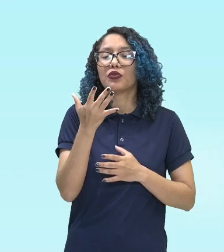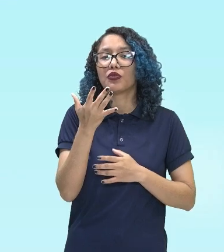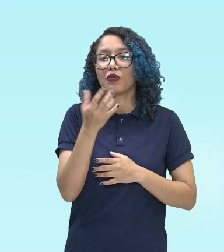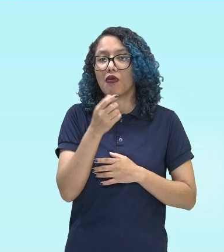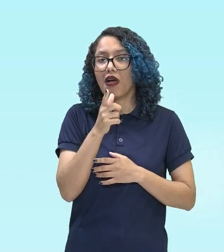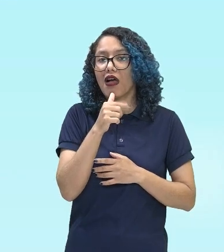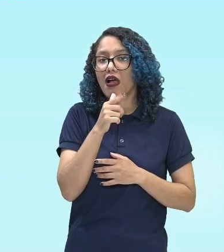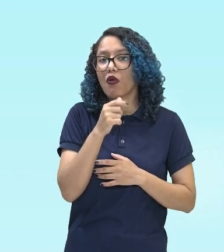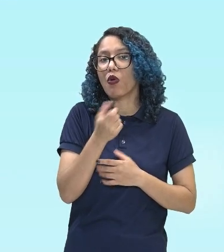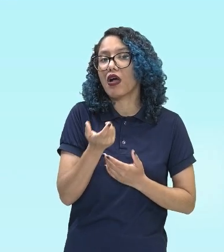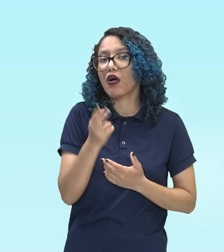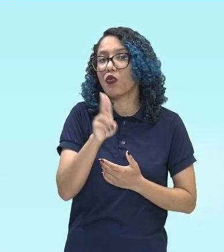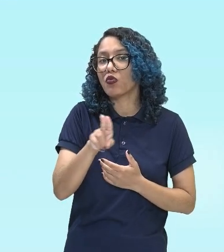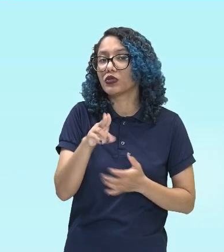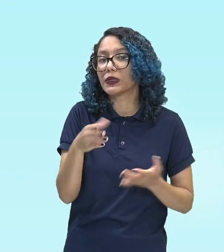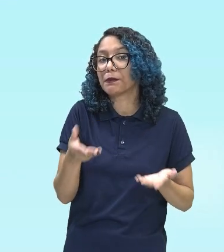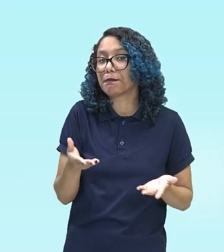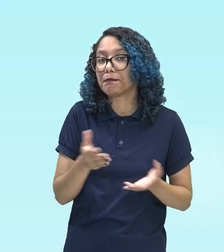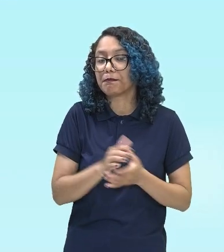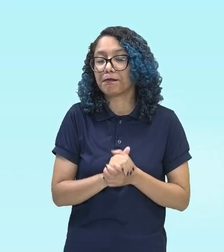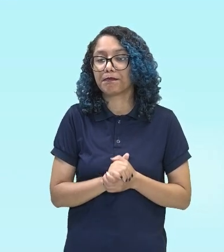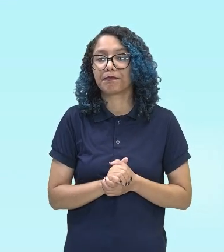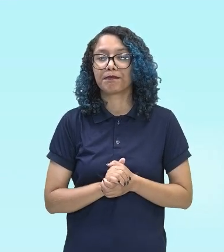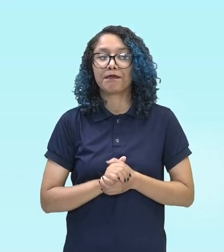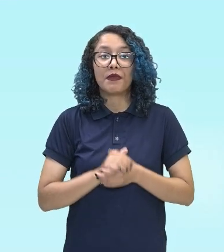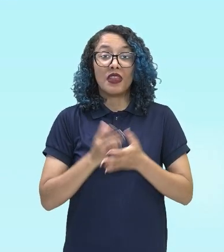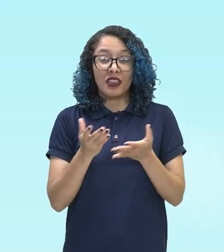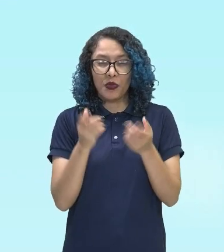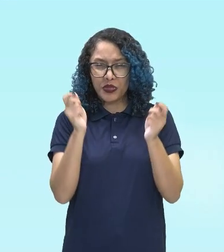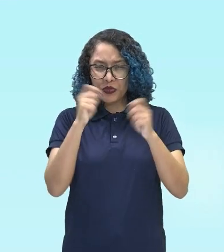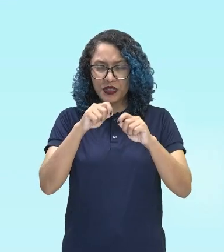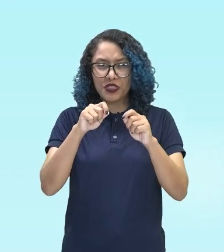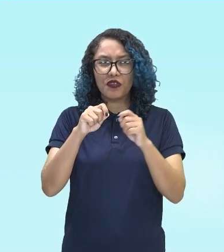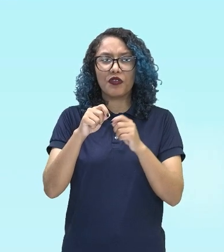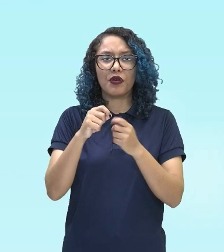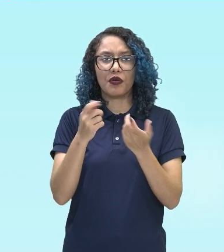de água. Então, para facilitar o entendimento do